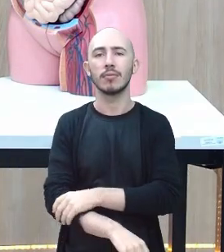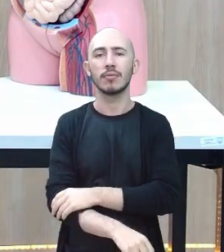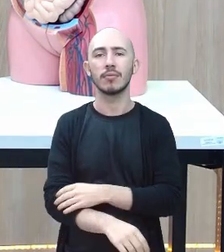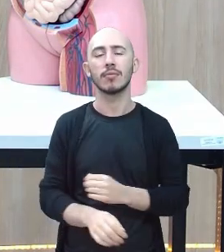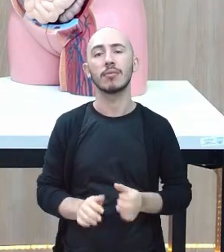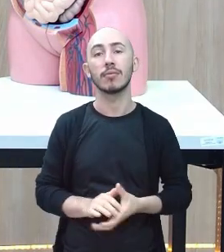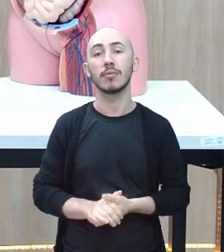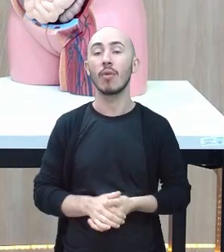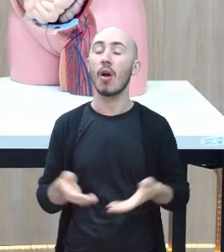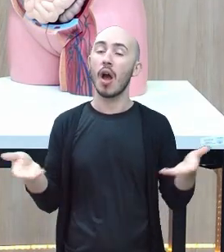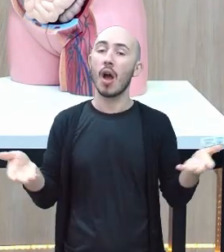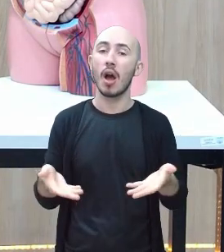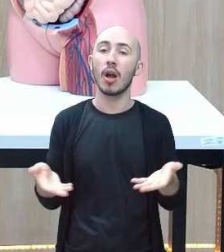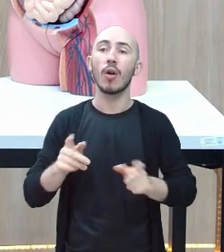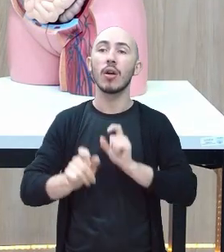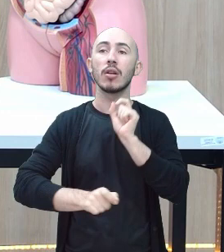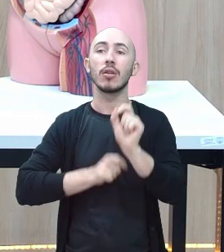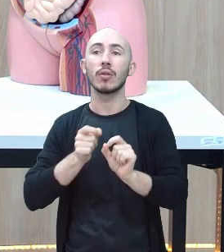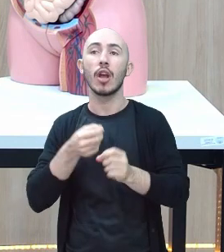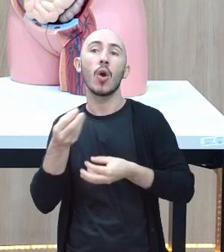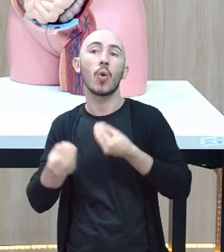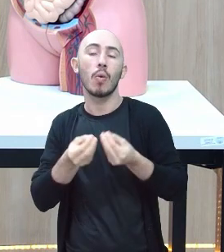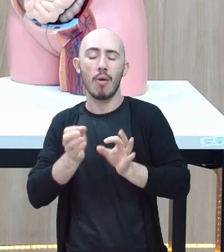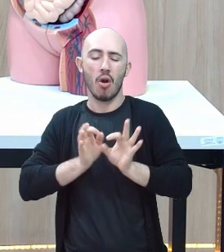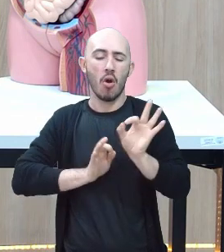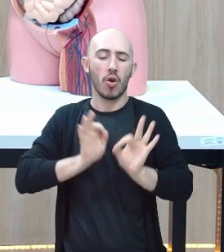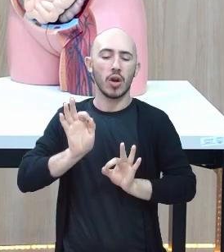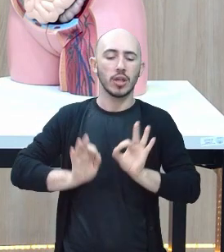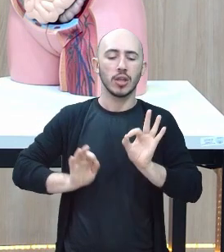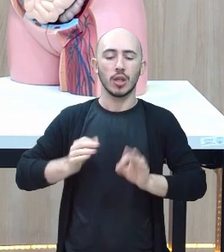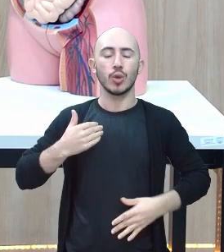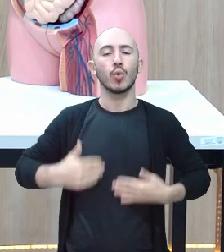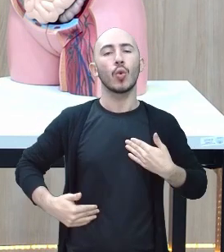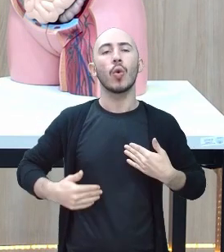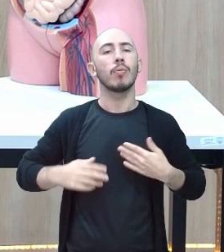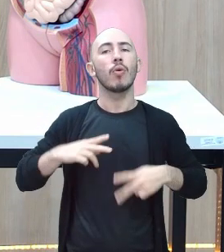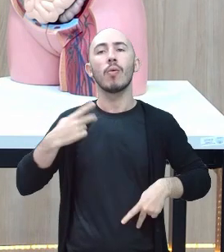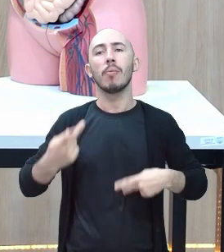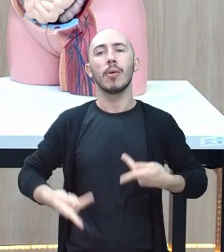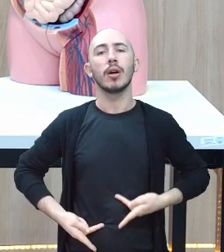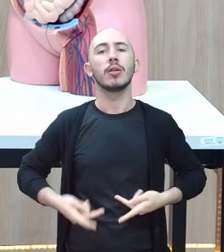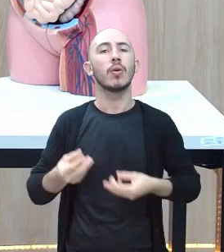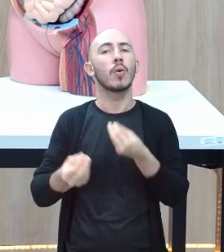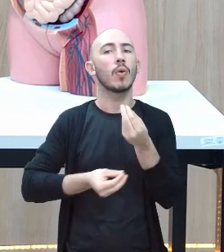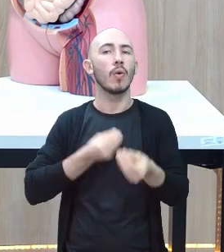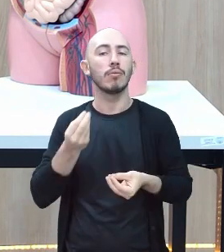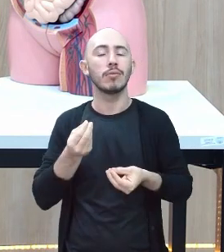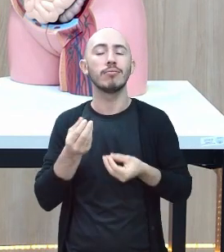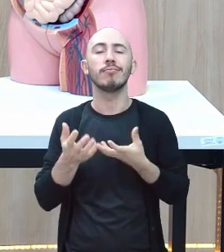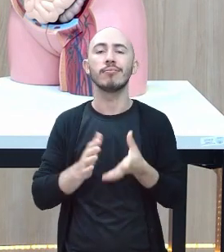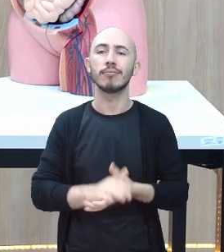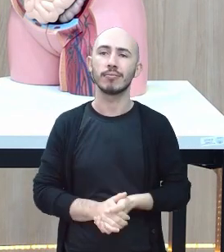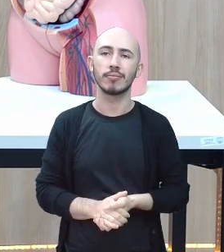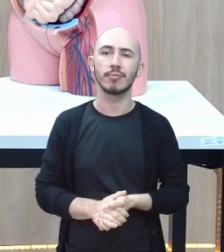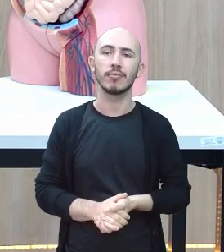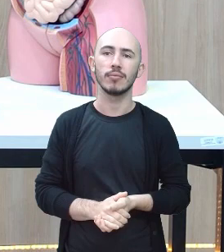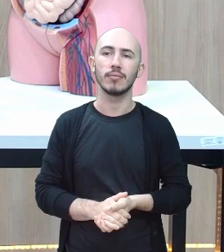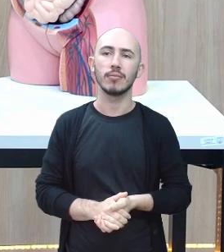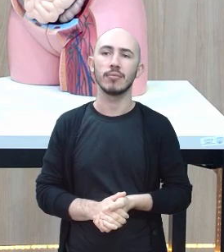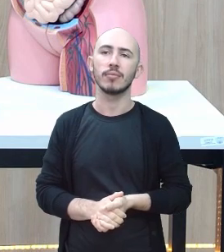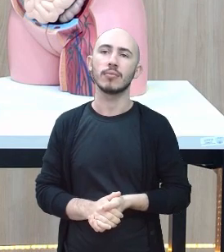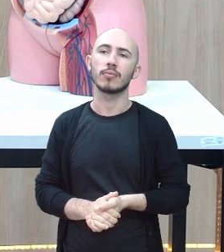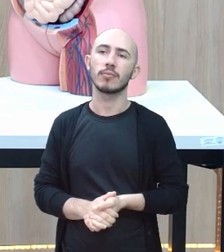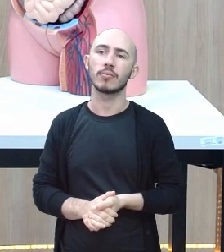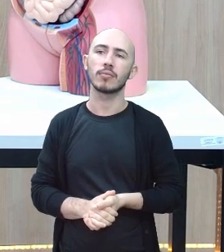E agora, os níveis de organização do corpo humano. Como é que o nosso corpo ele vem